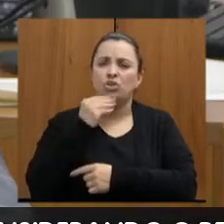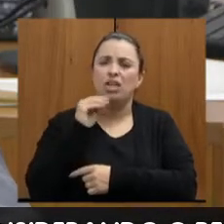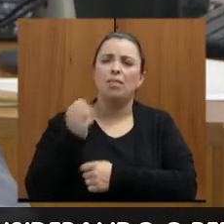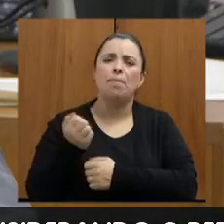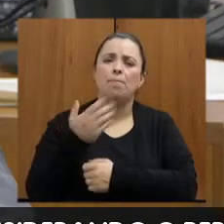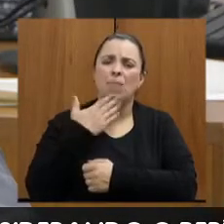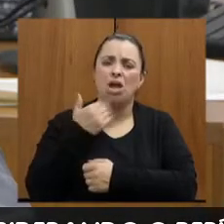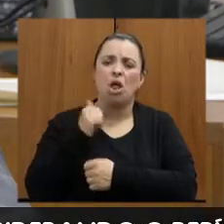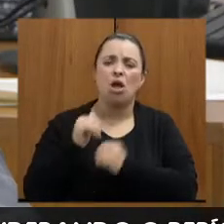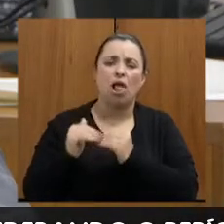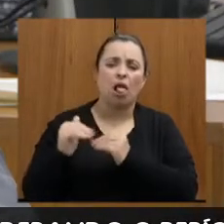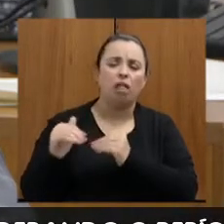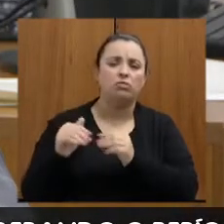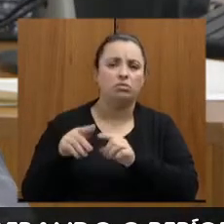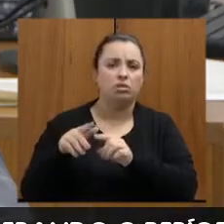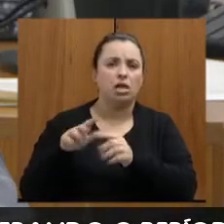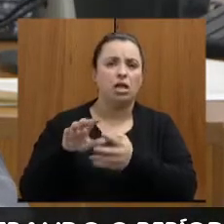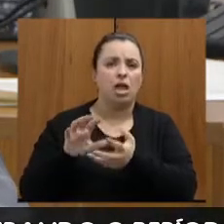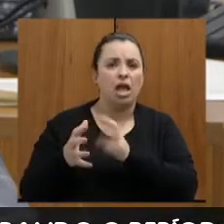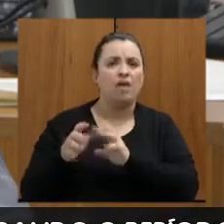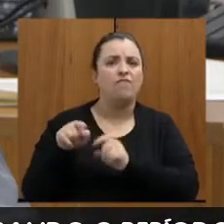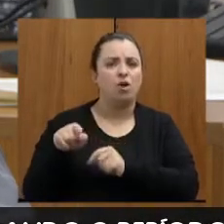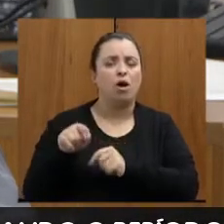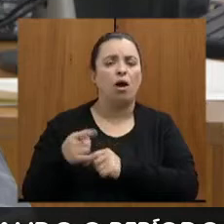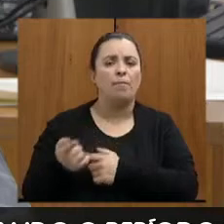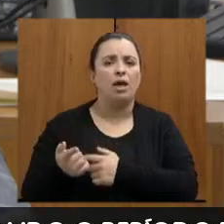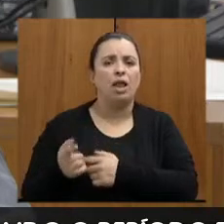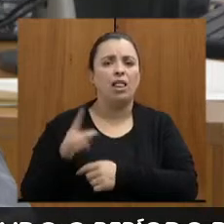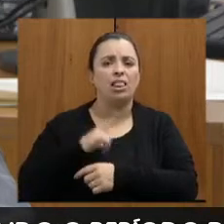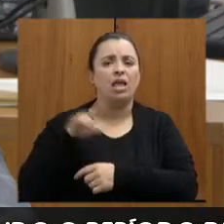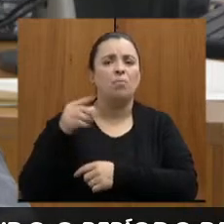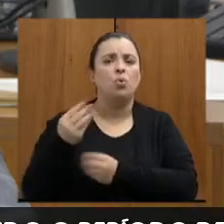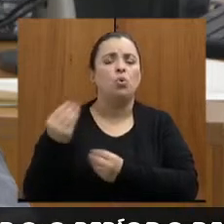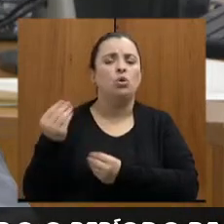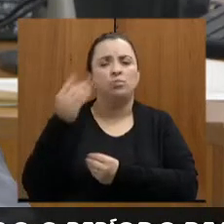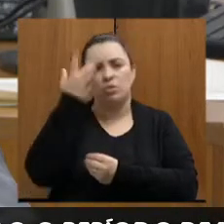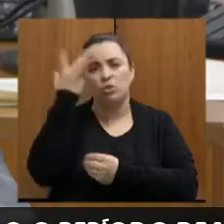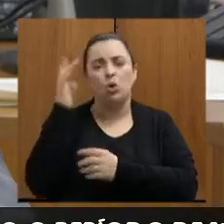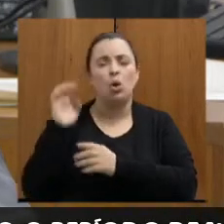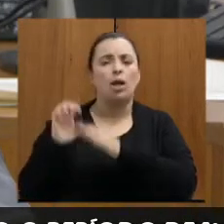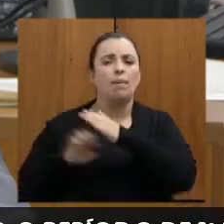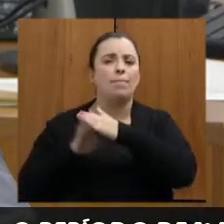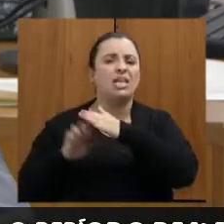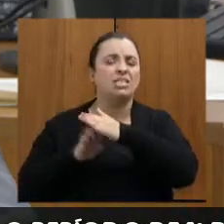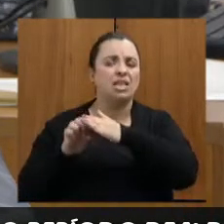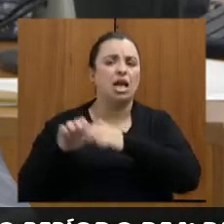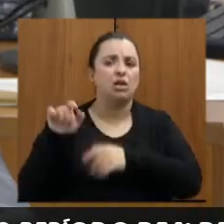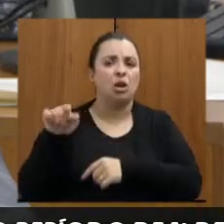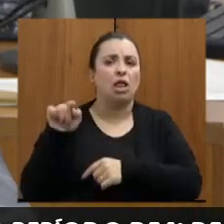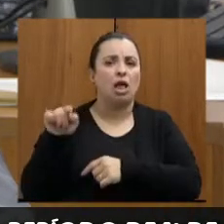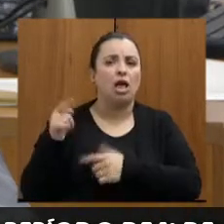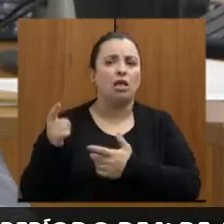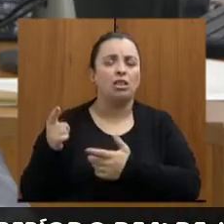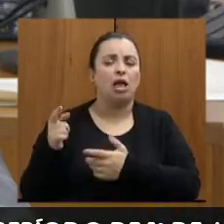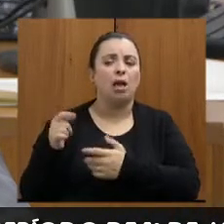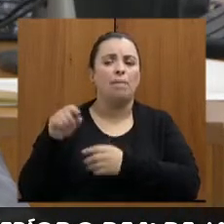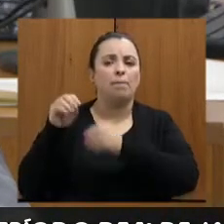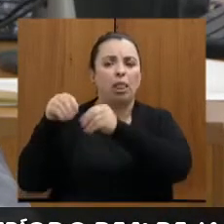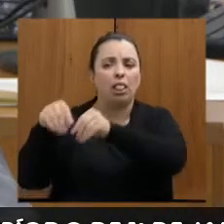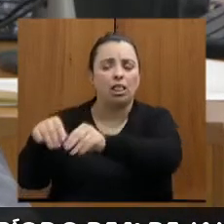empresas também que estão produzindo né plantando soja